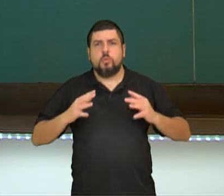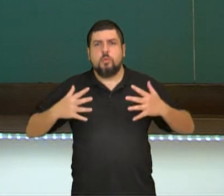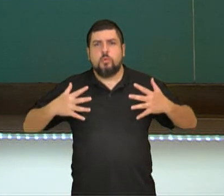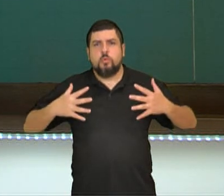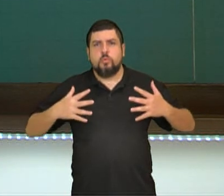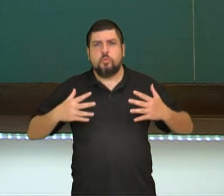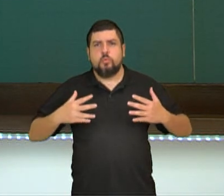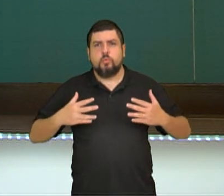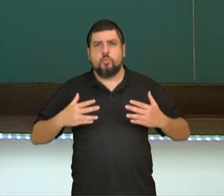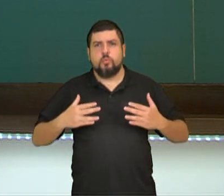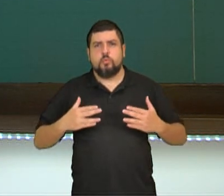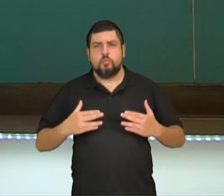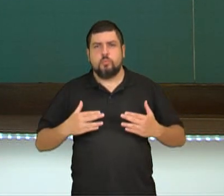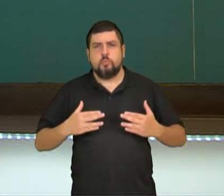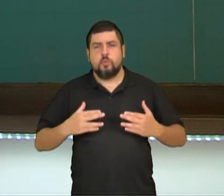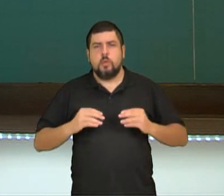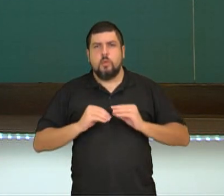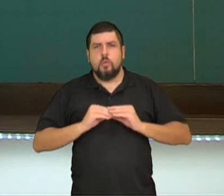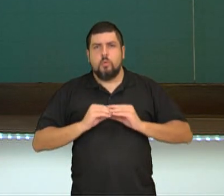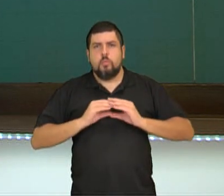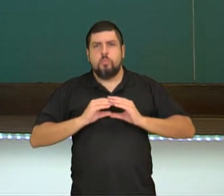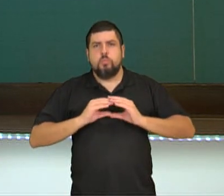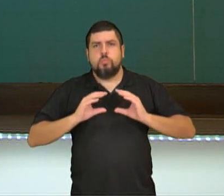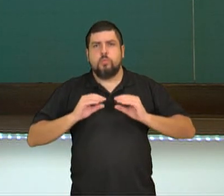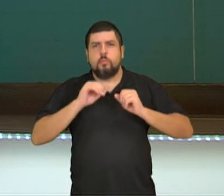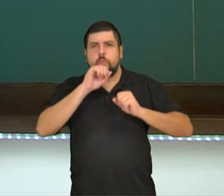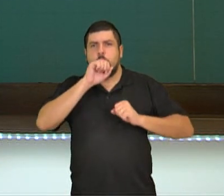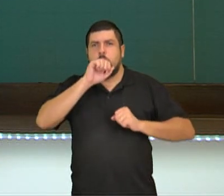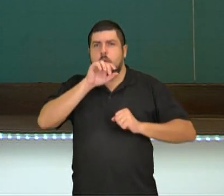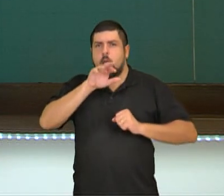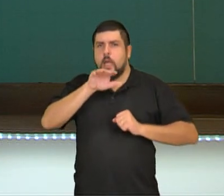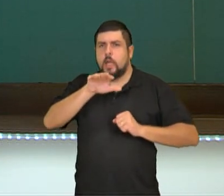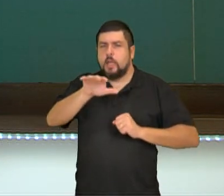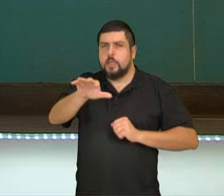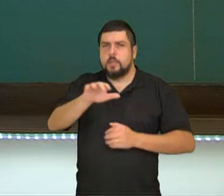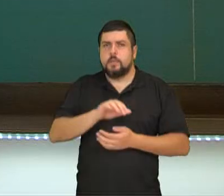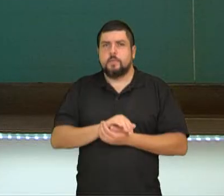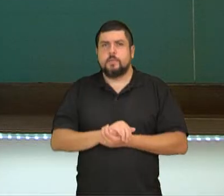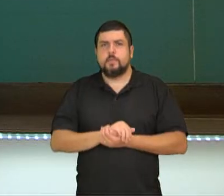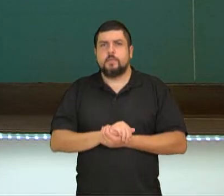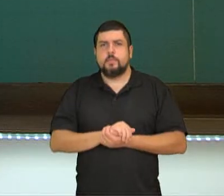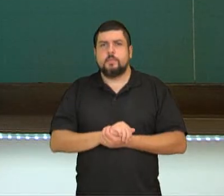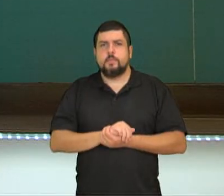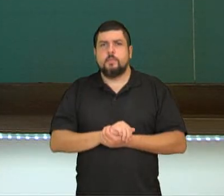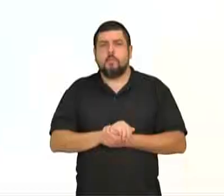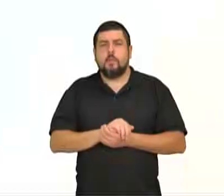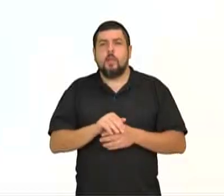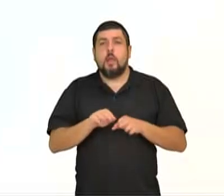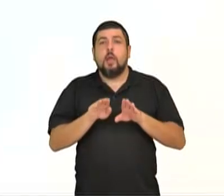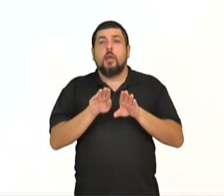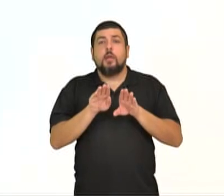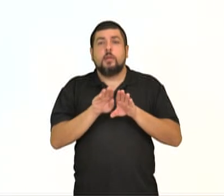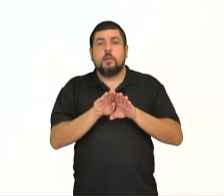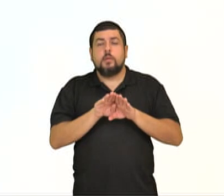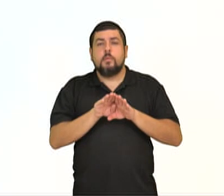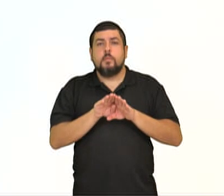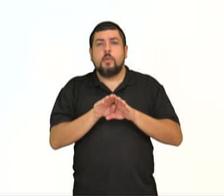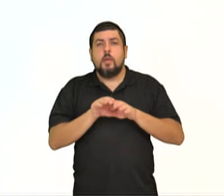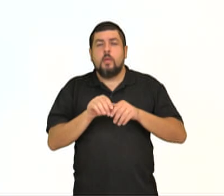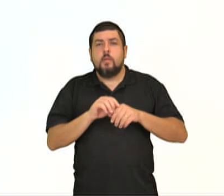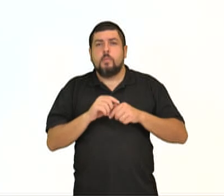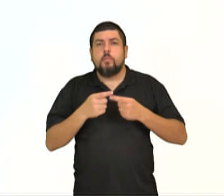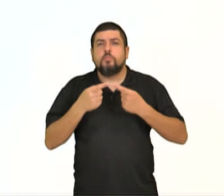diminui, diafragma empurra os pulmões, mandando o ar para fora. E vimos também que as trocas